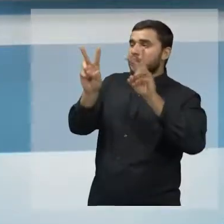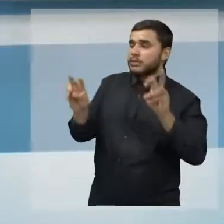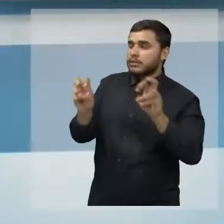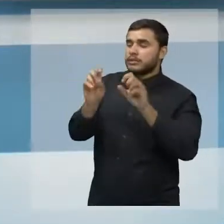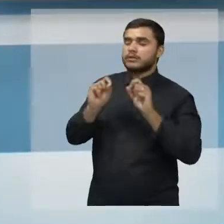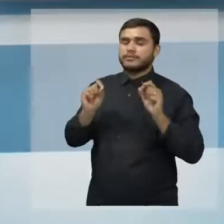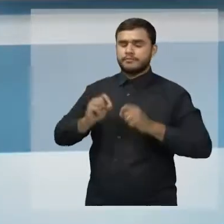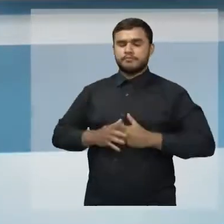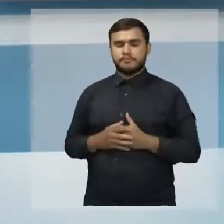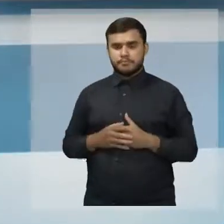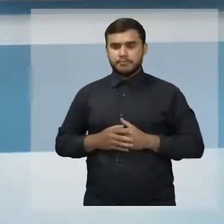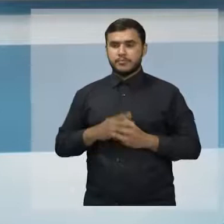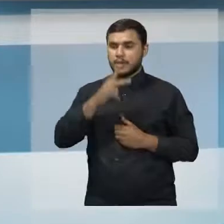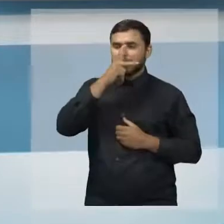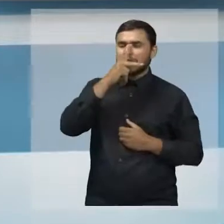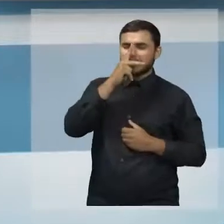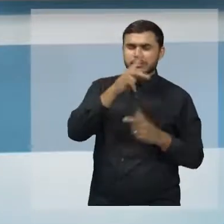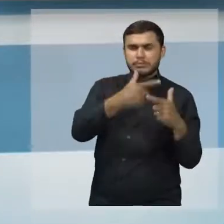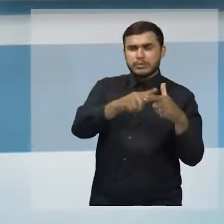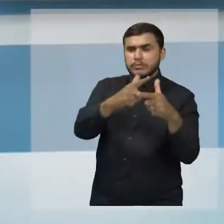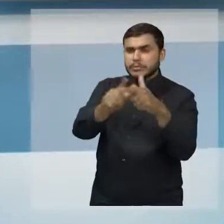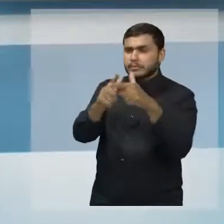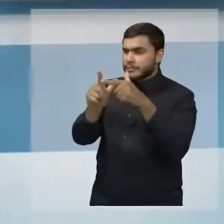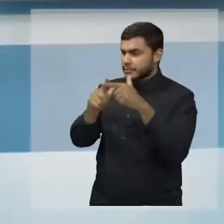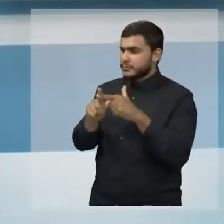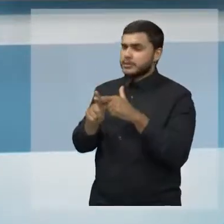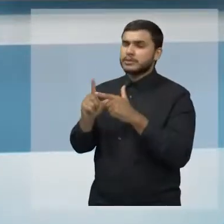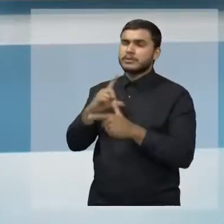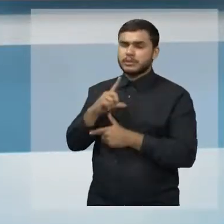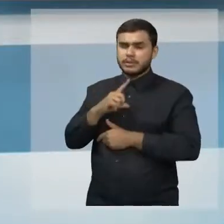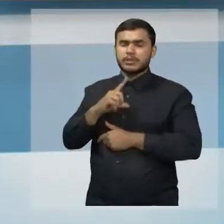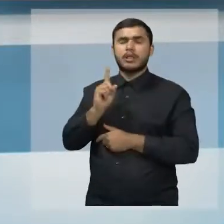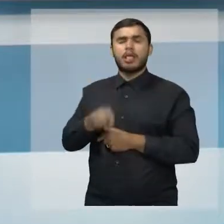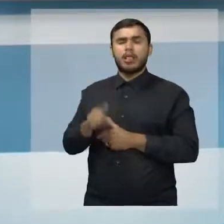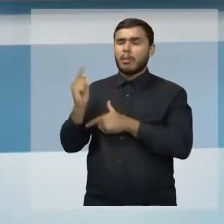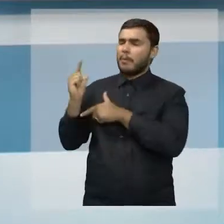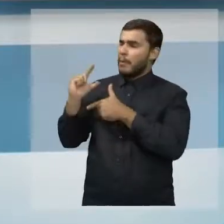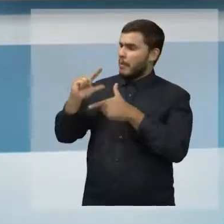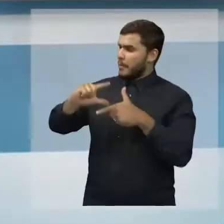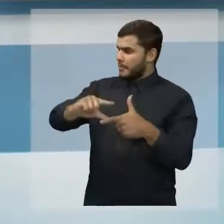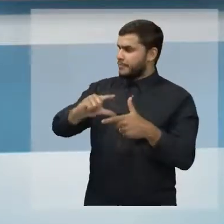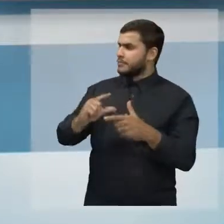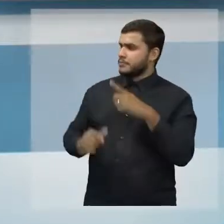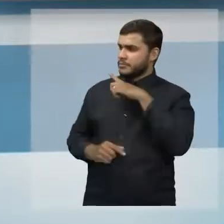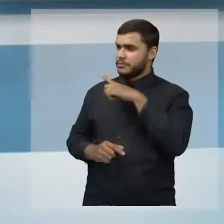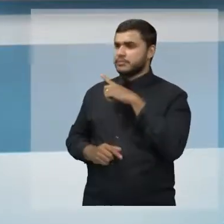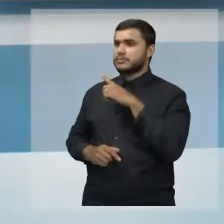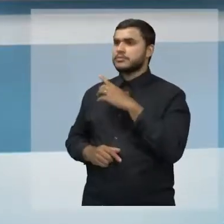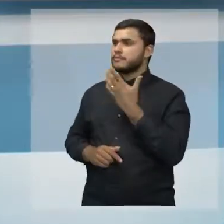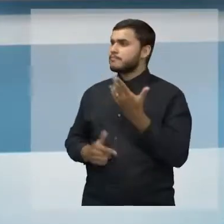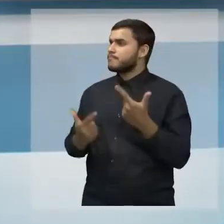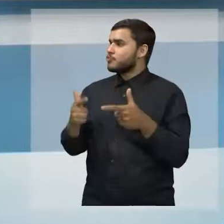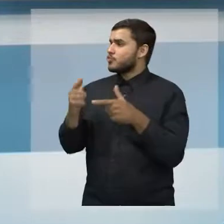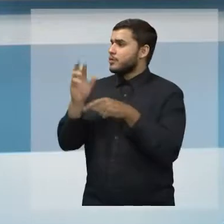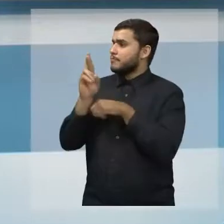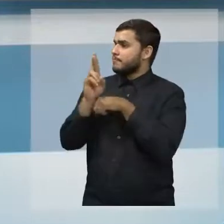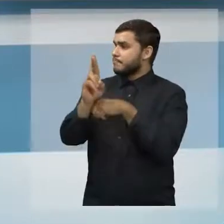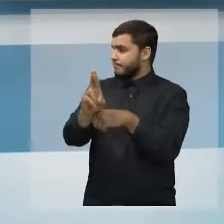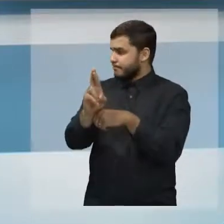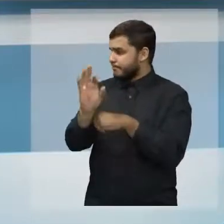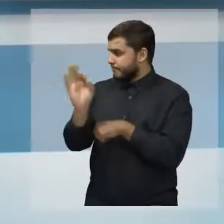Diante desse desgaste dos partidos, diante dessa tradição malsã, dessa, digamos, quase nenhuma